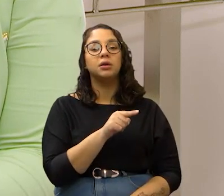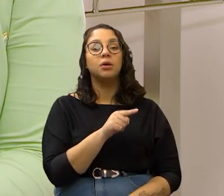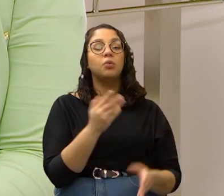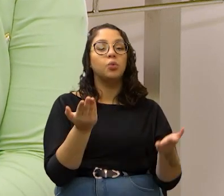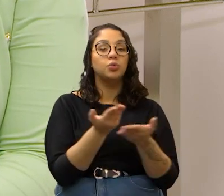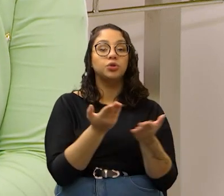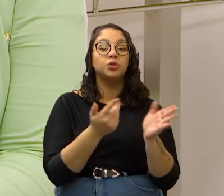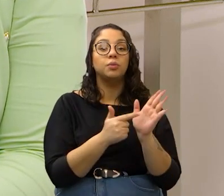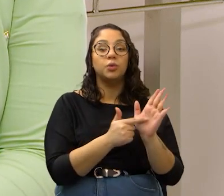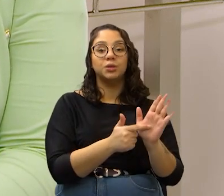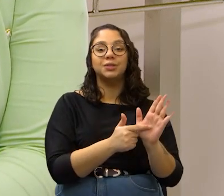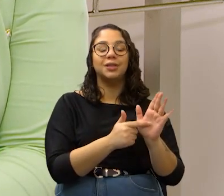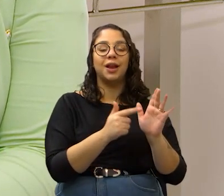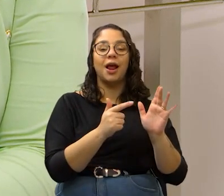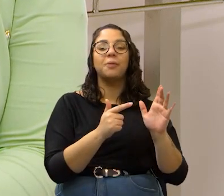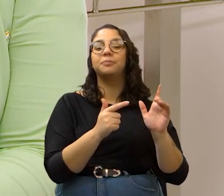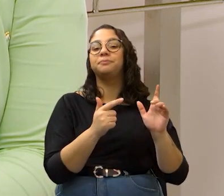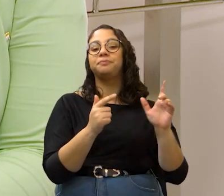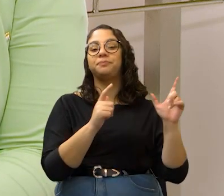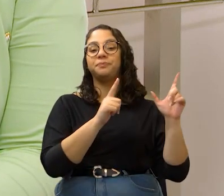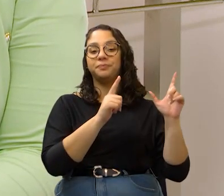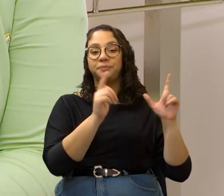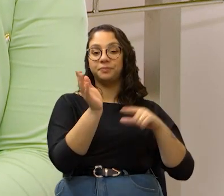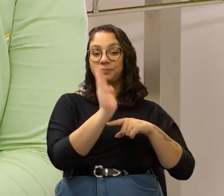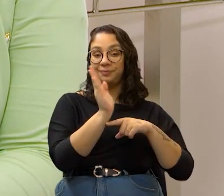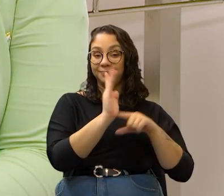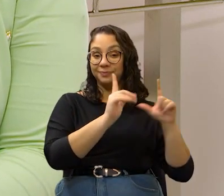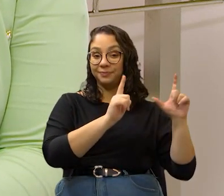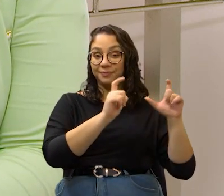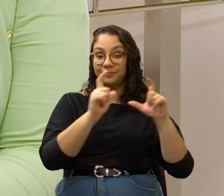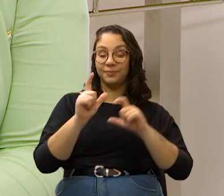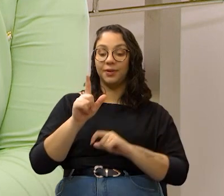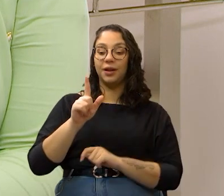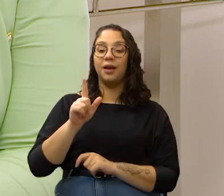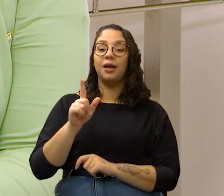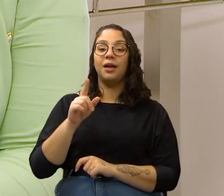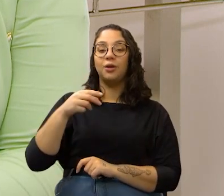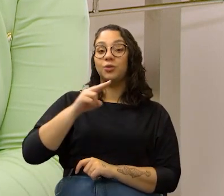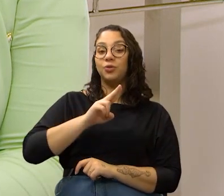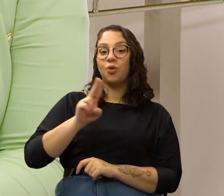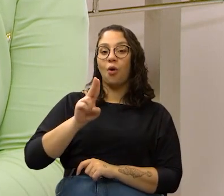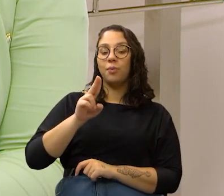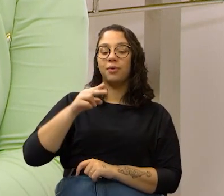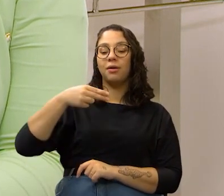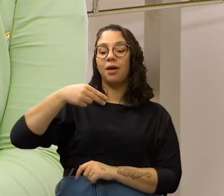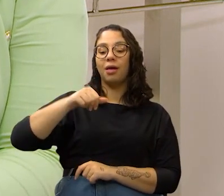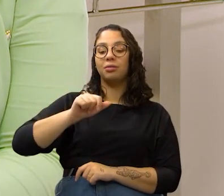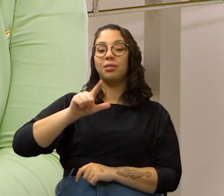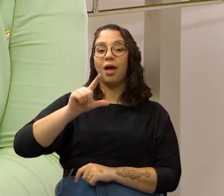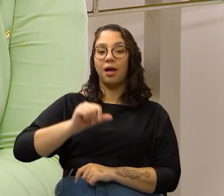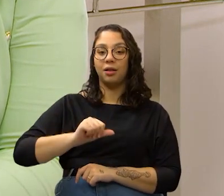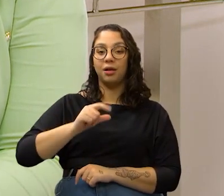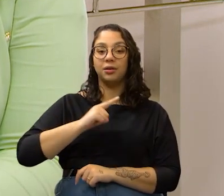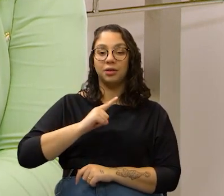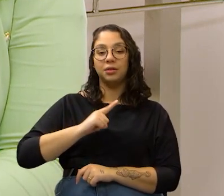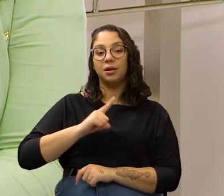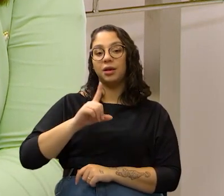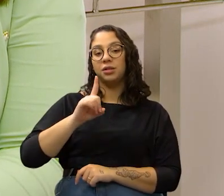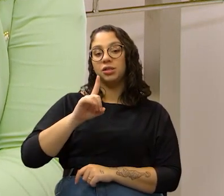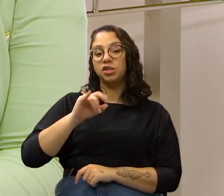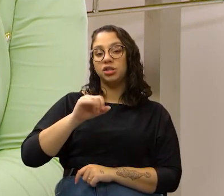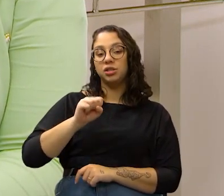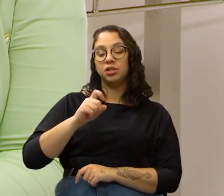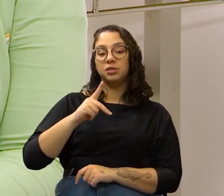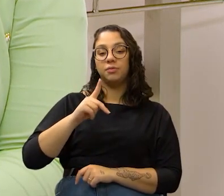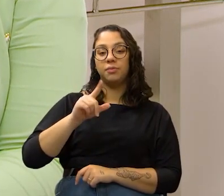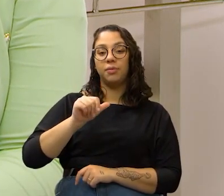caso, hoje a gente vai mostrar imagens da Nala, a Golden Retriever, que tem displasia